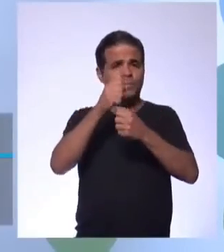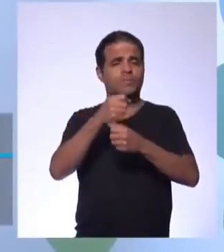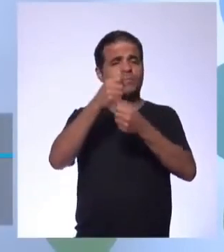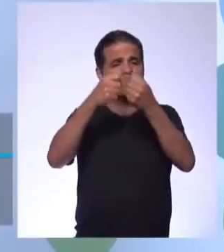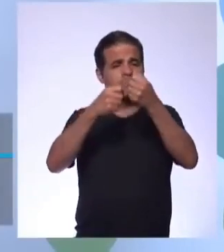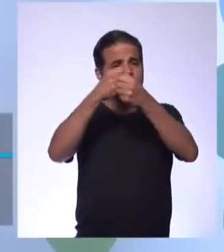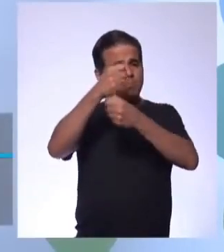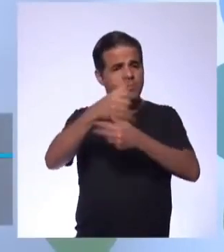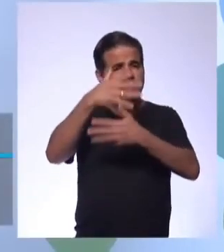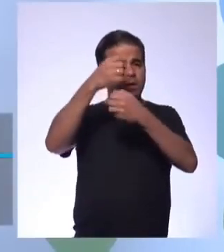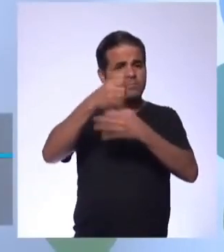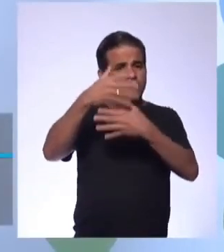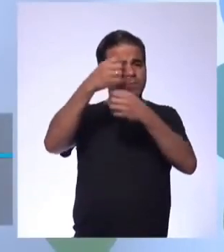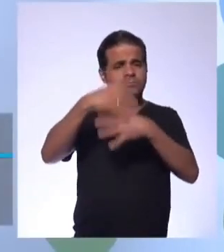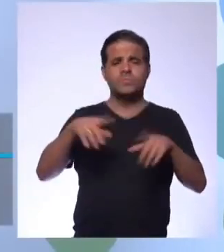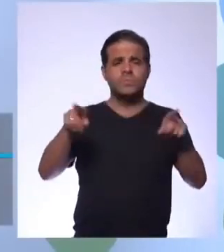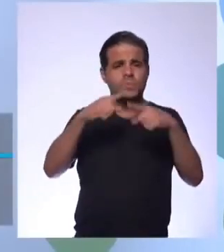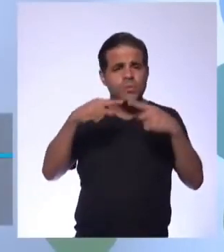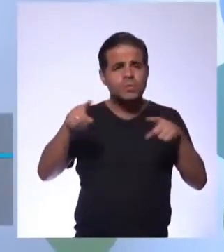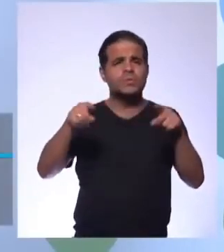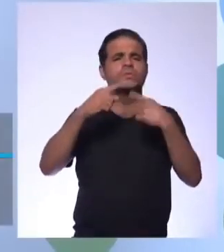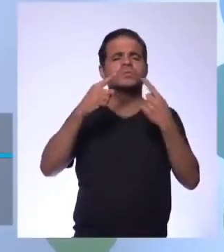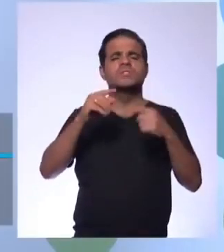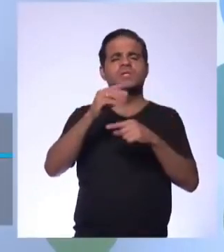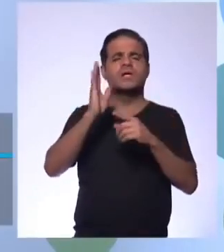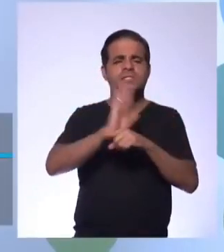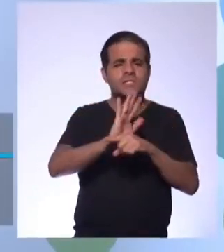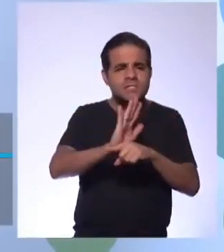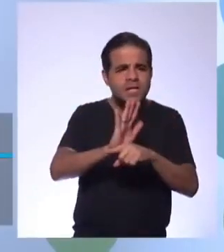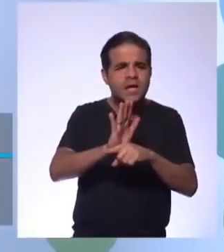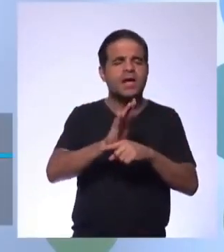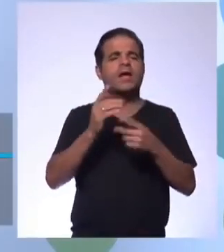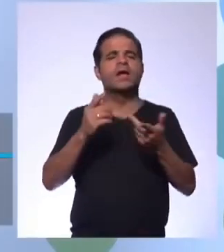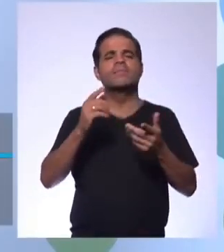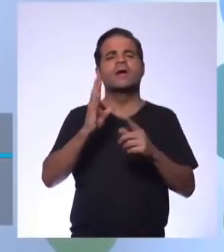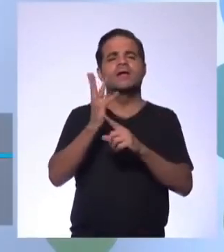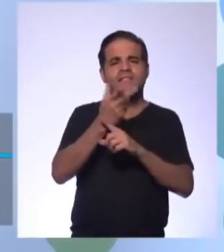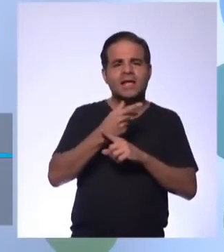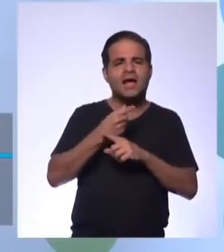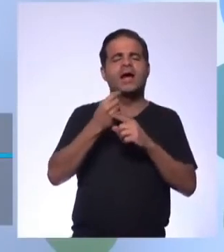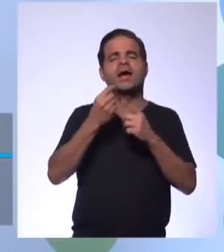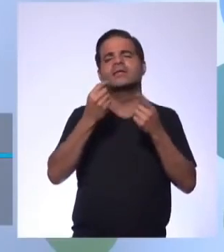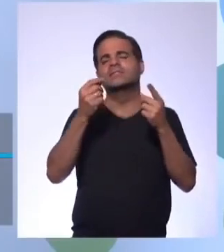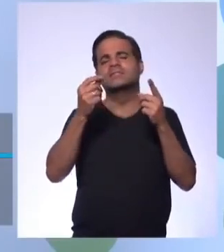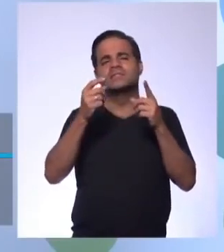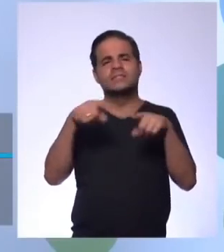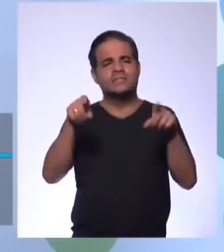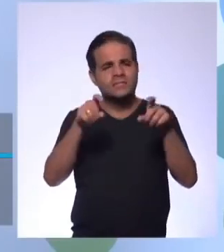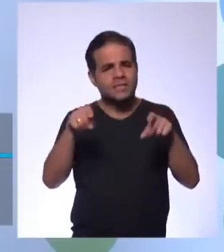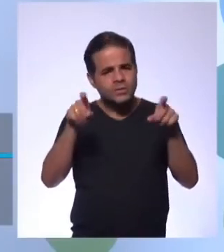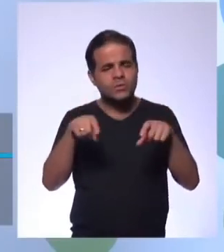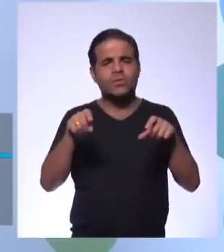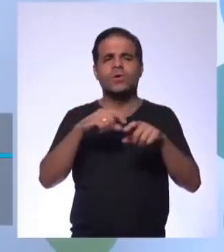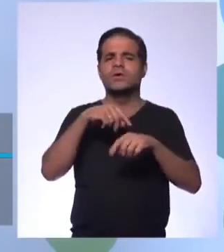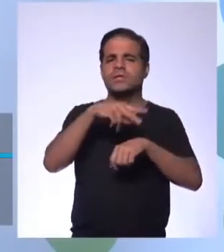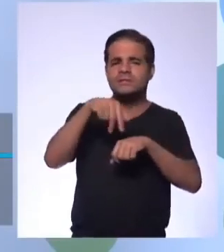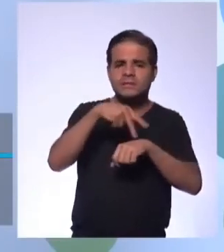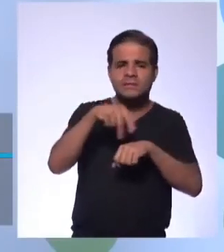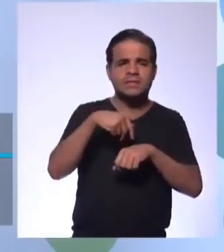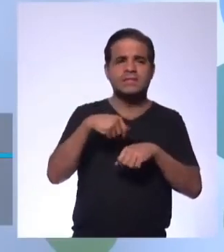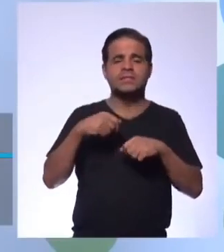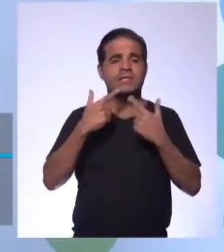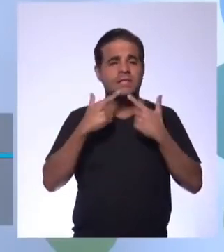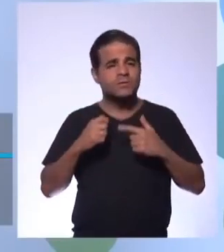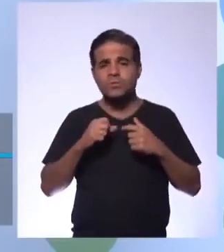o pessoal citando muito aqui música, cinema, as artes eletrônicas, né, dança, literatura. Eu não